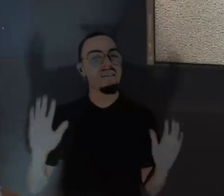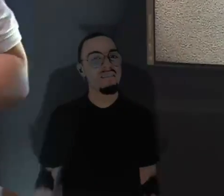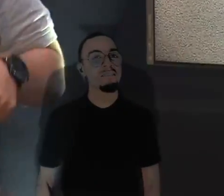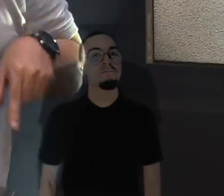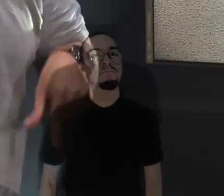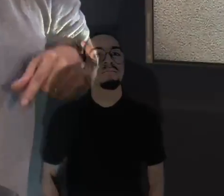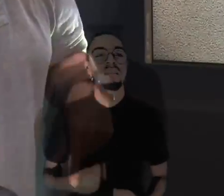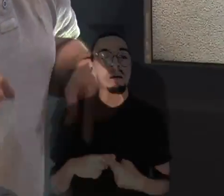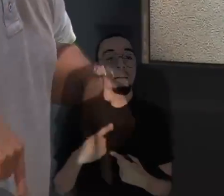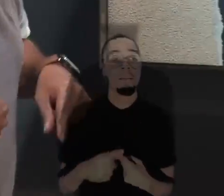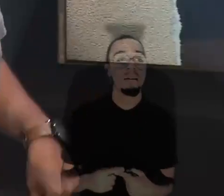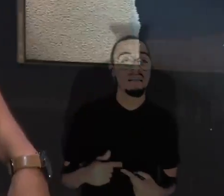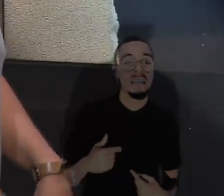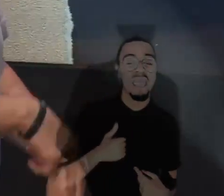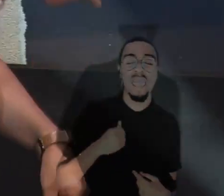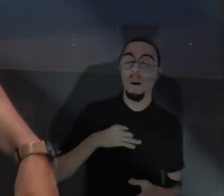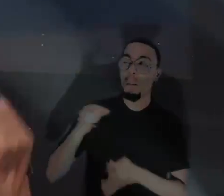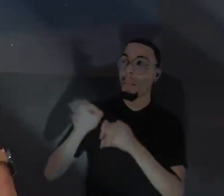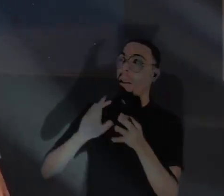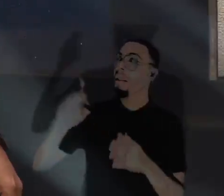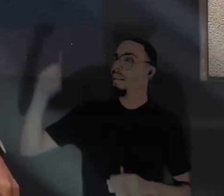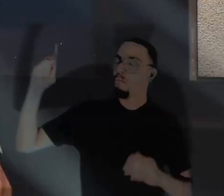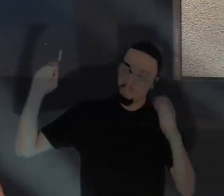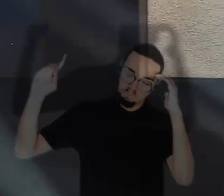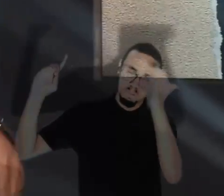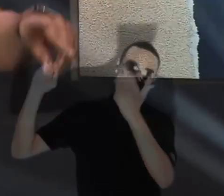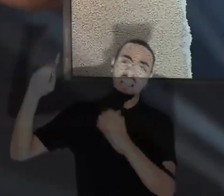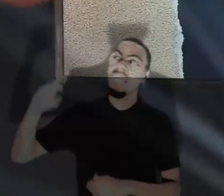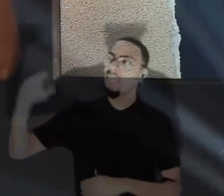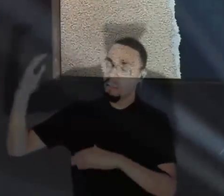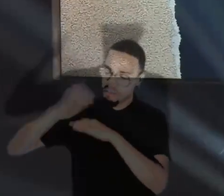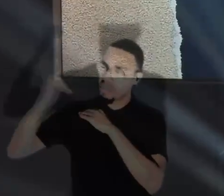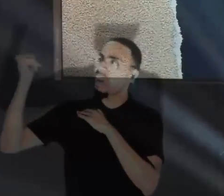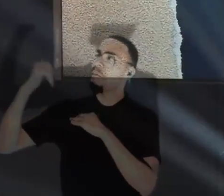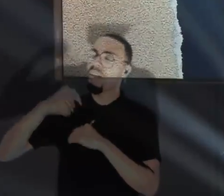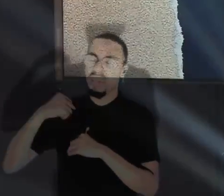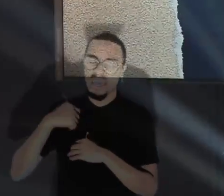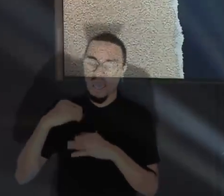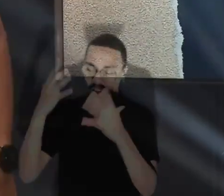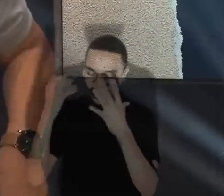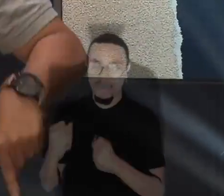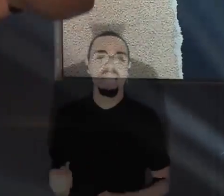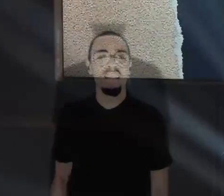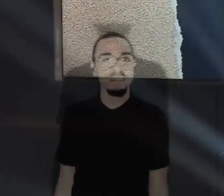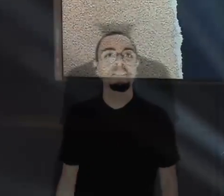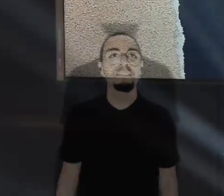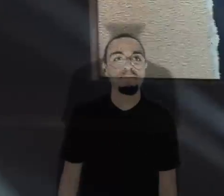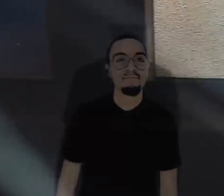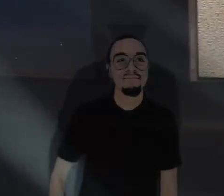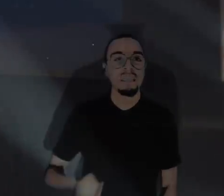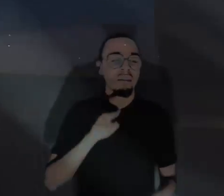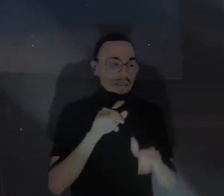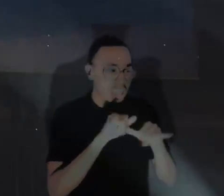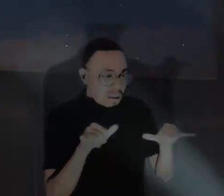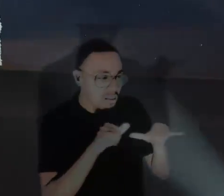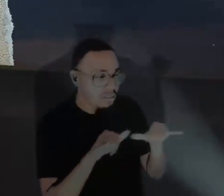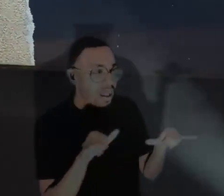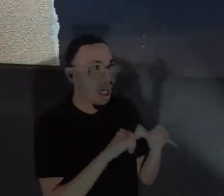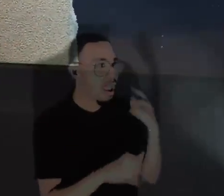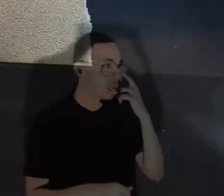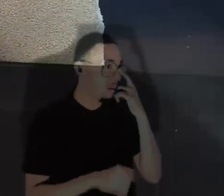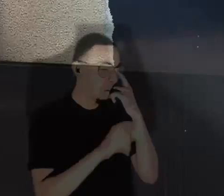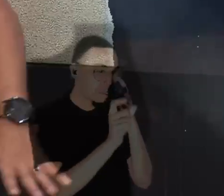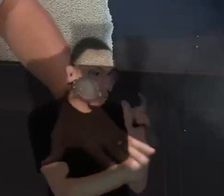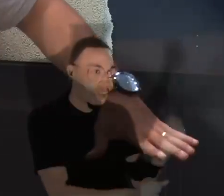maior do que a minha circunstância. Você vai comunicar cada um que mora com você, pessoas que trabalham com você. Você vai